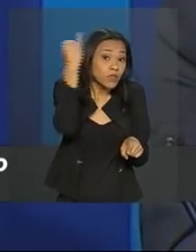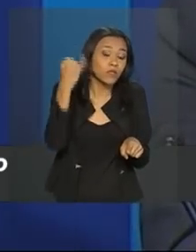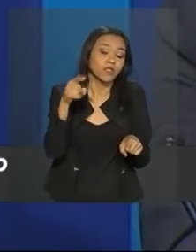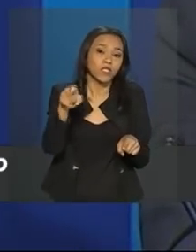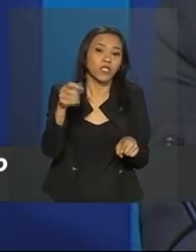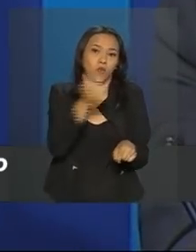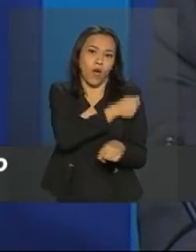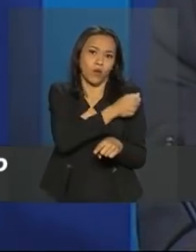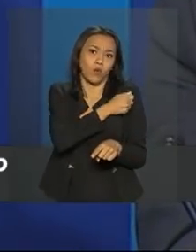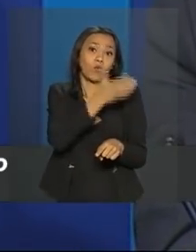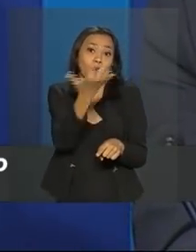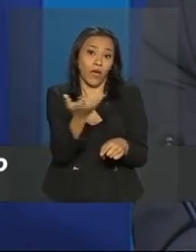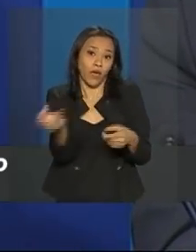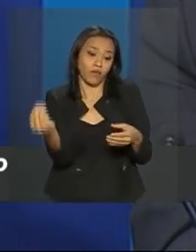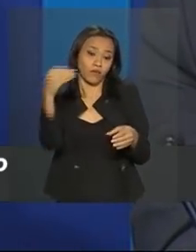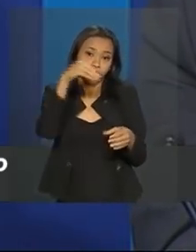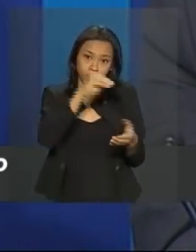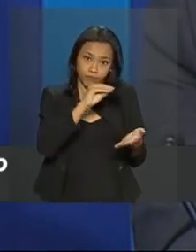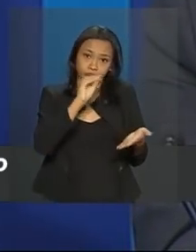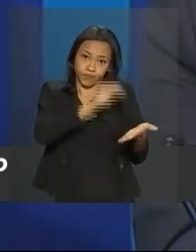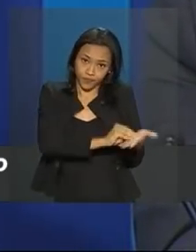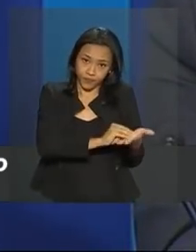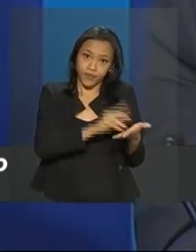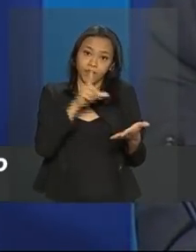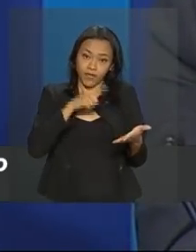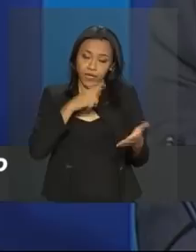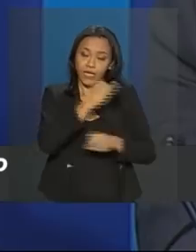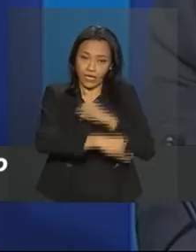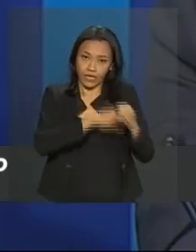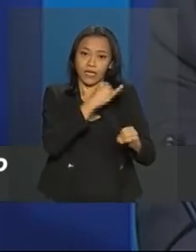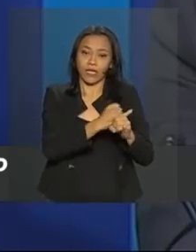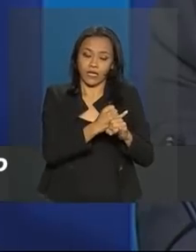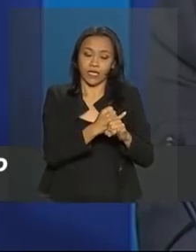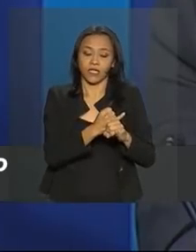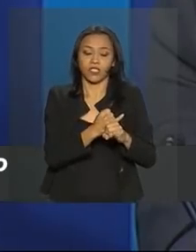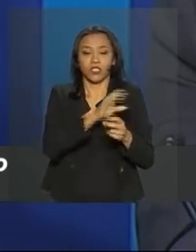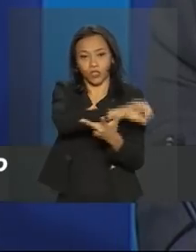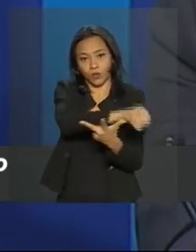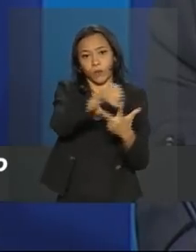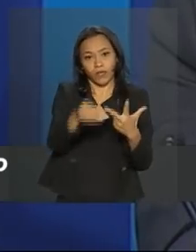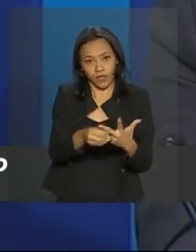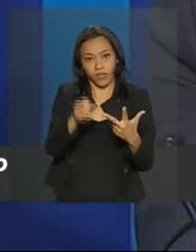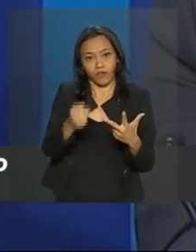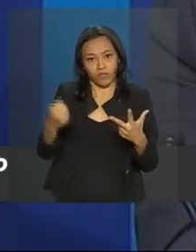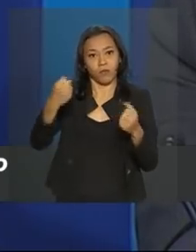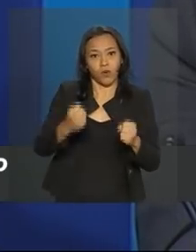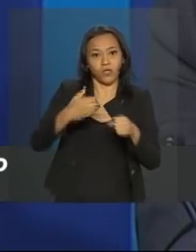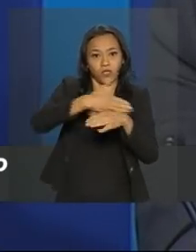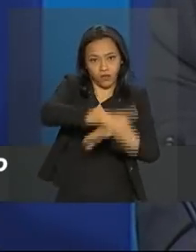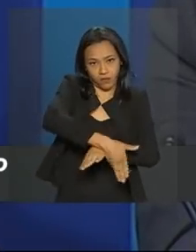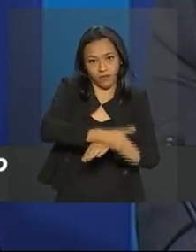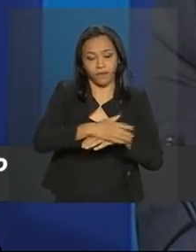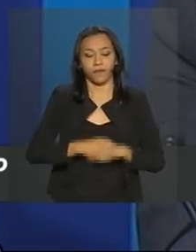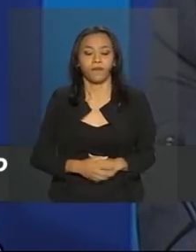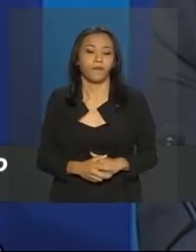canal próprio através da página do participante nesse site do enem um ponto inep.gov.br